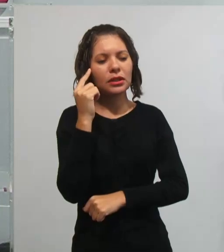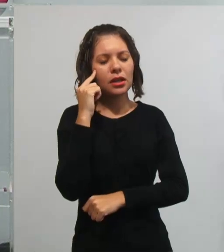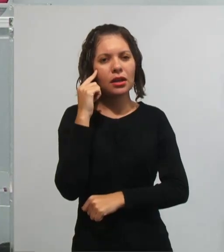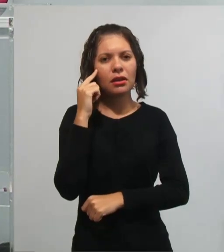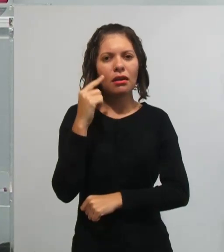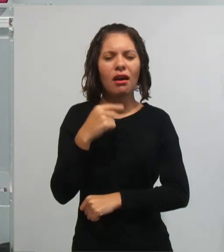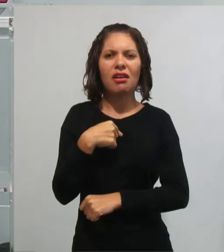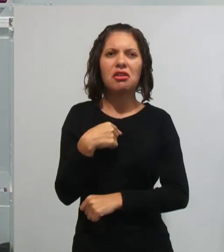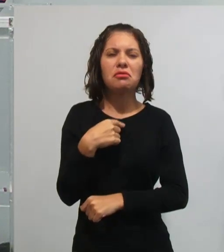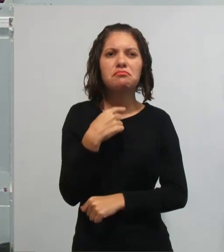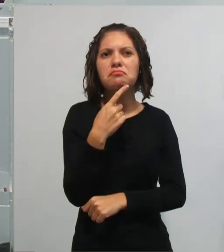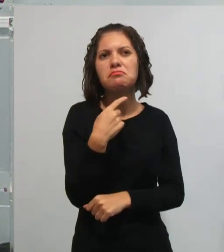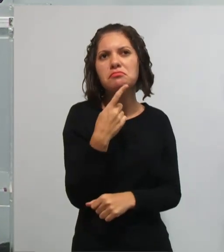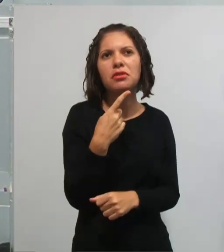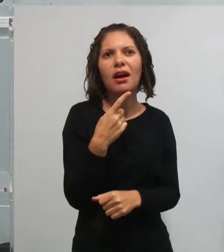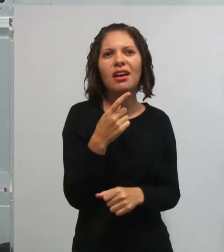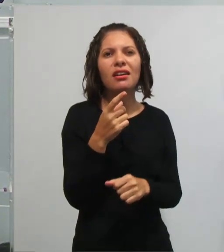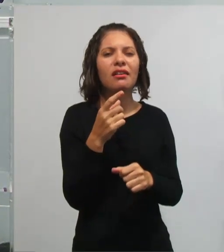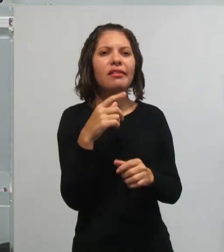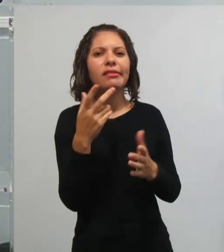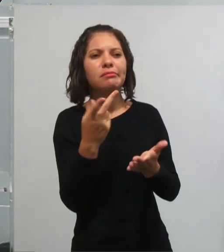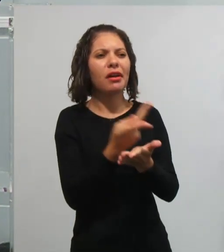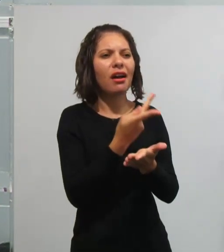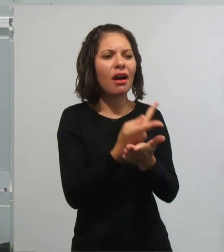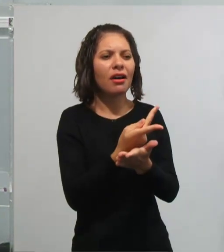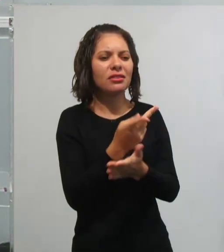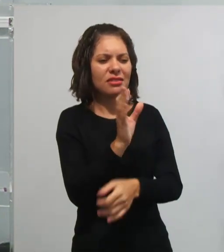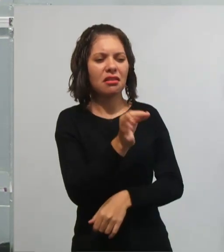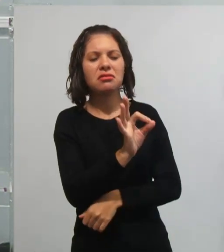eles enfocavam principalmente em